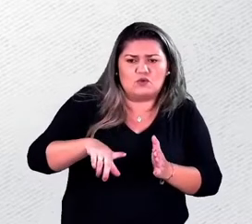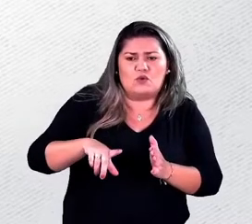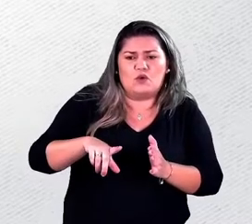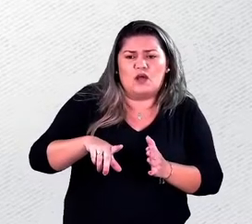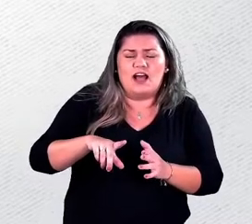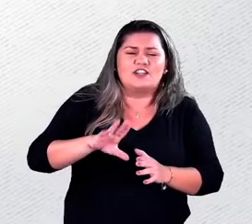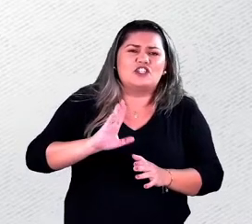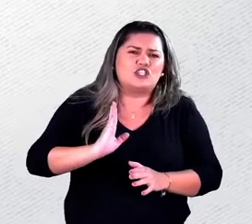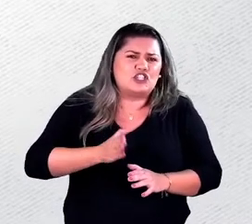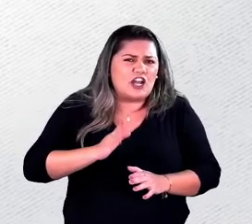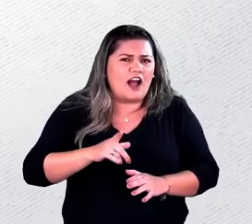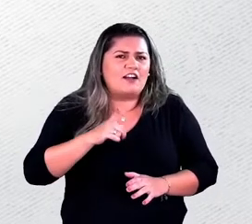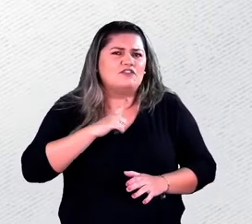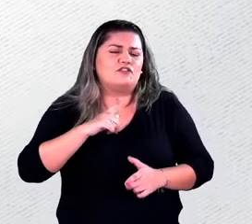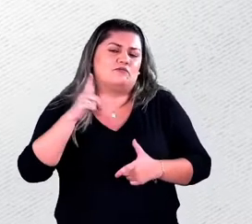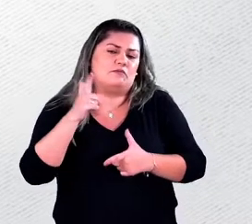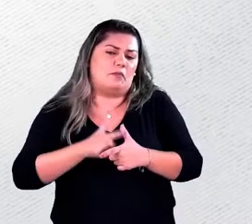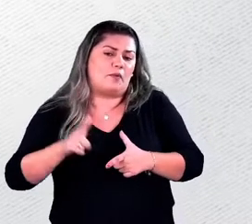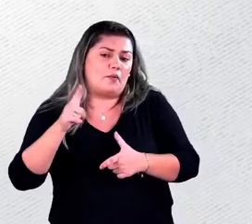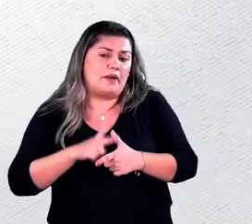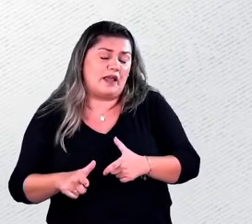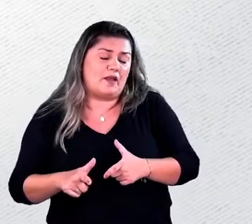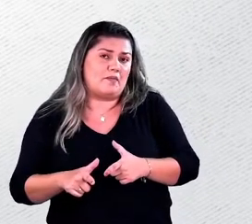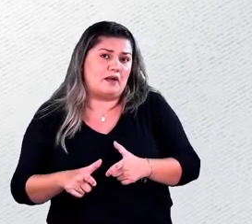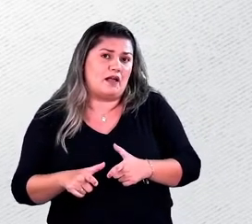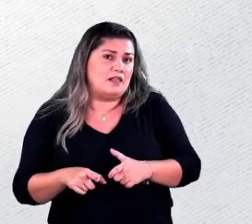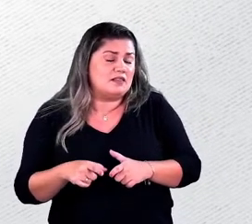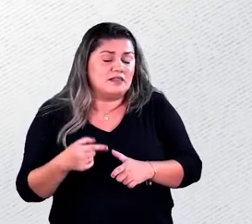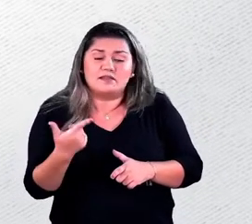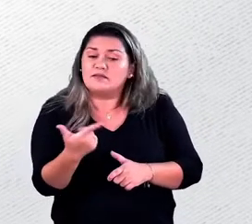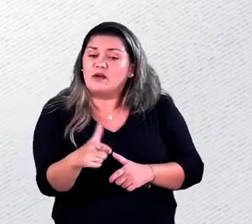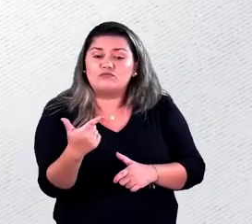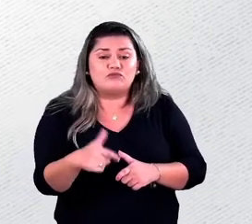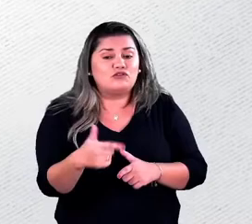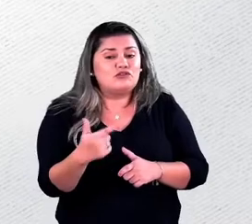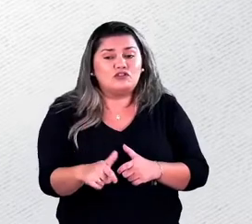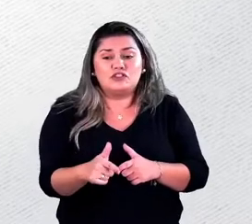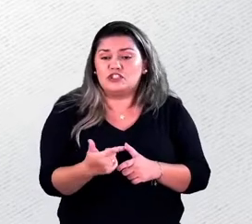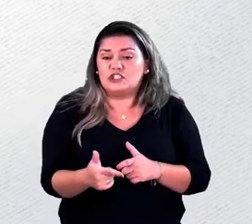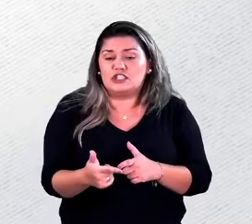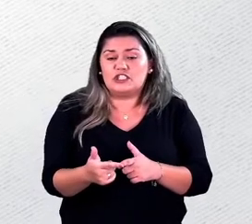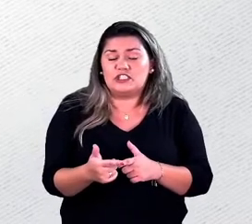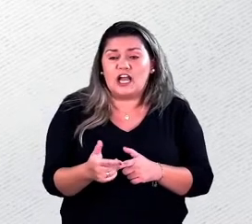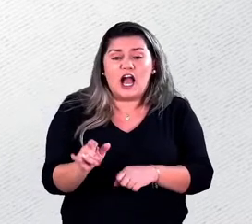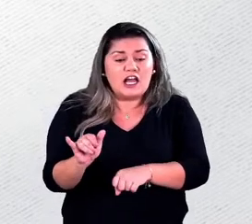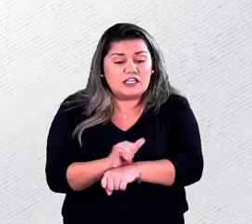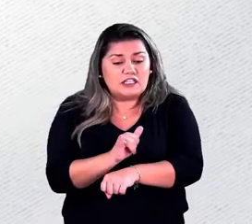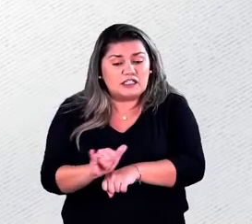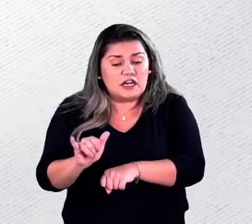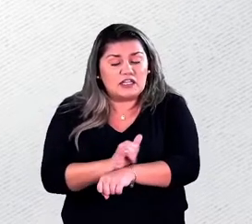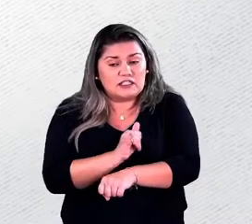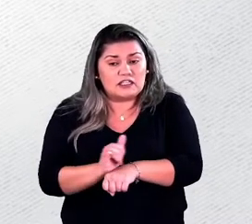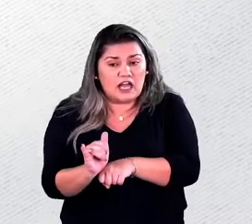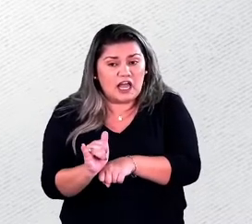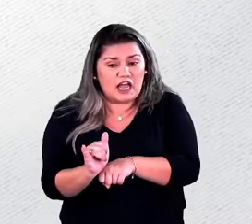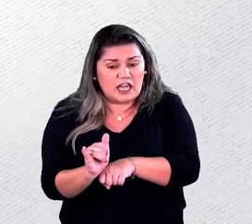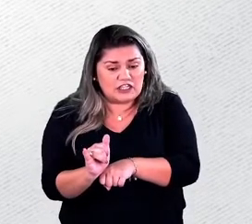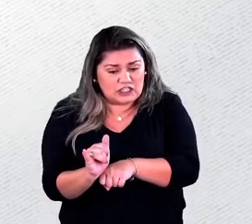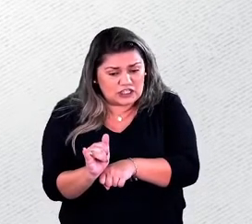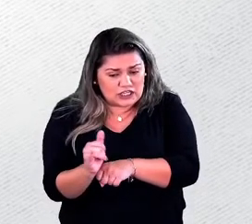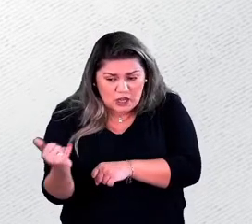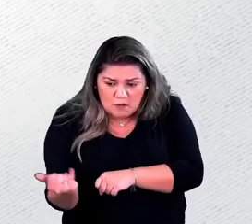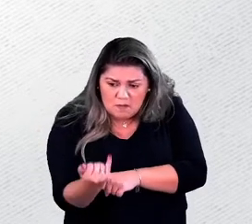insuficiente na medida em que não trazia algumas ferramentas que Se mostraram e se mostravam necessárias